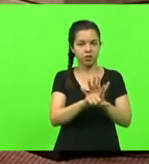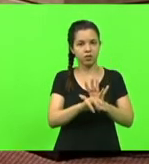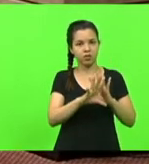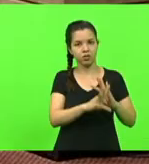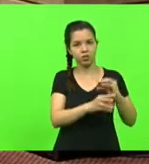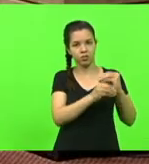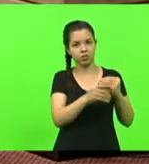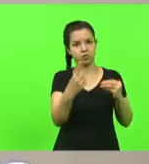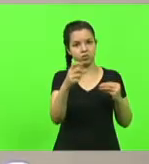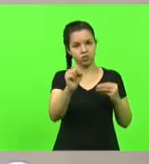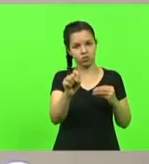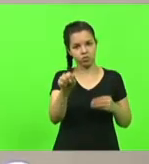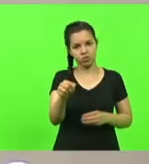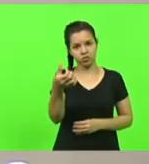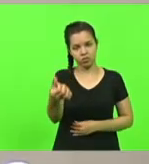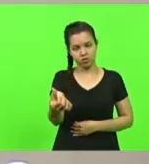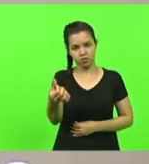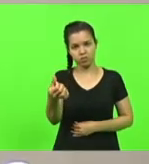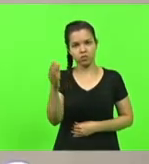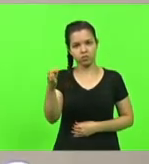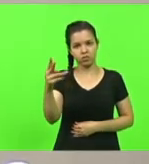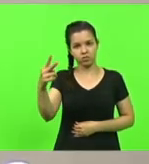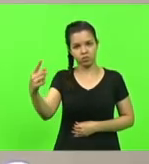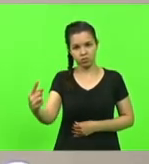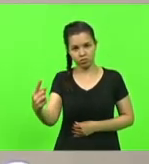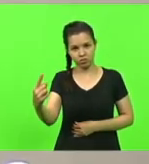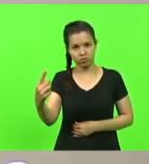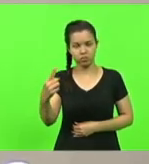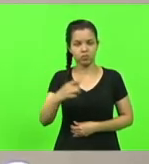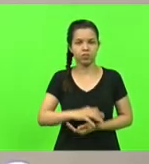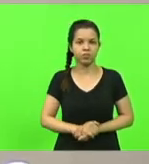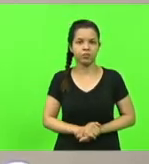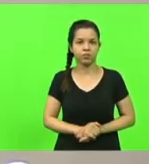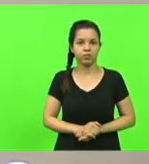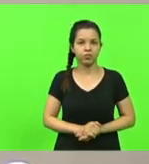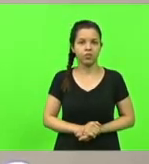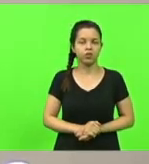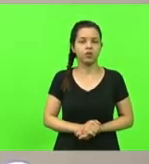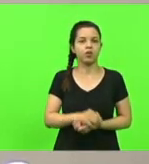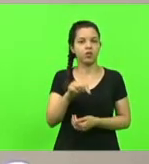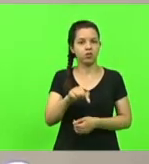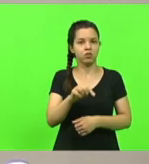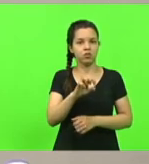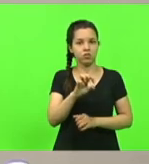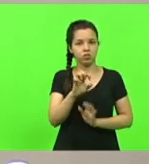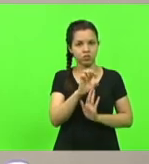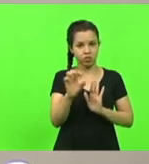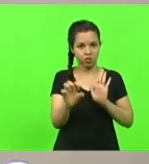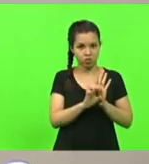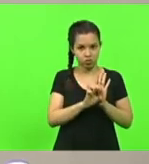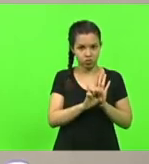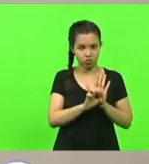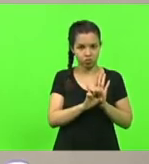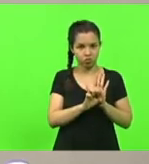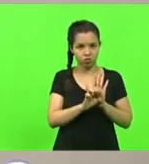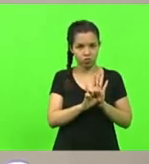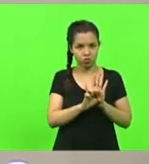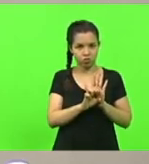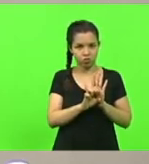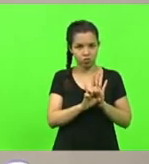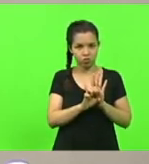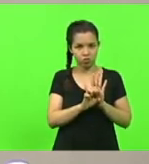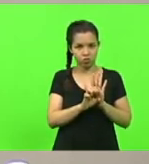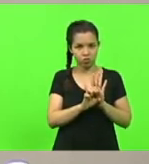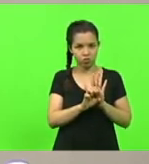.6, 2021, autor do governo do Estado, dispõe sobre o Estatuto da Polícia Federal do Estado Santa Catarina. Não foi